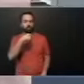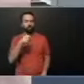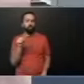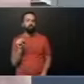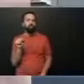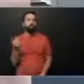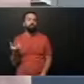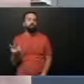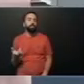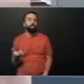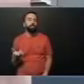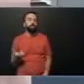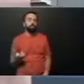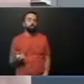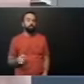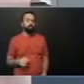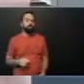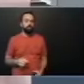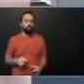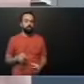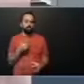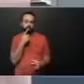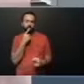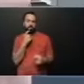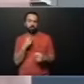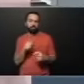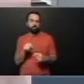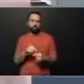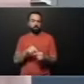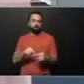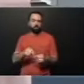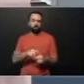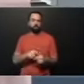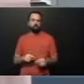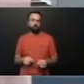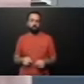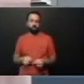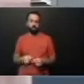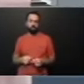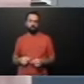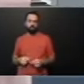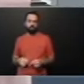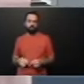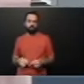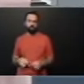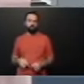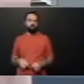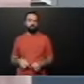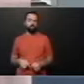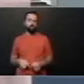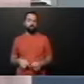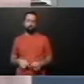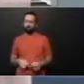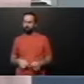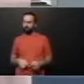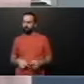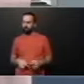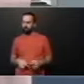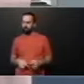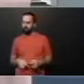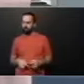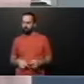morango e banana, professora. Então, dá para a gente colocar a vitamina D morango.